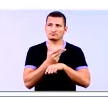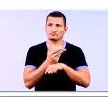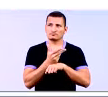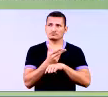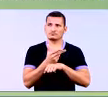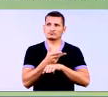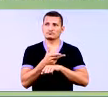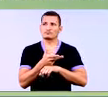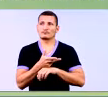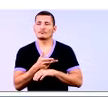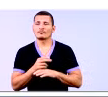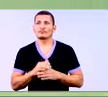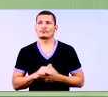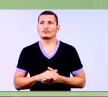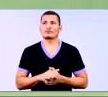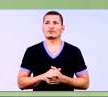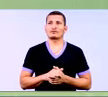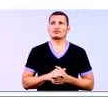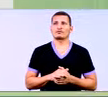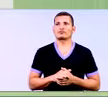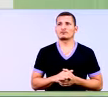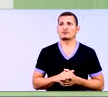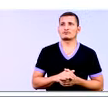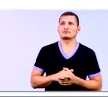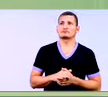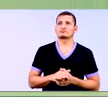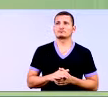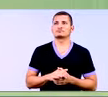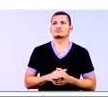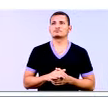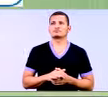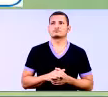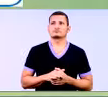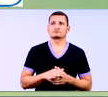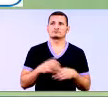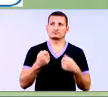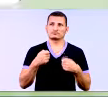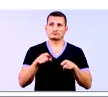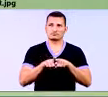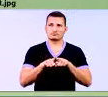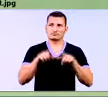investir em uma placa de